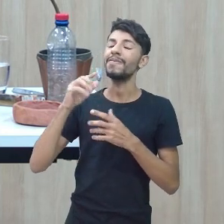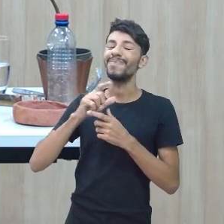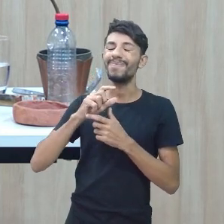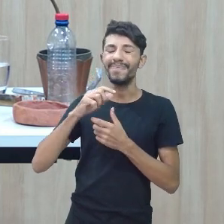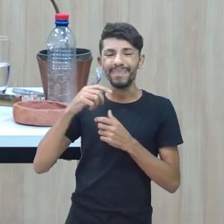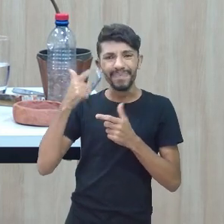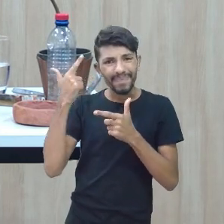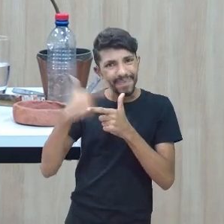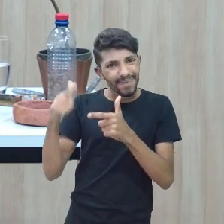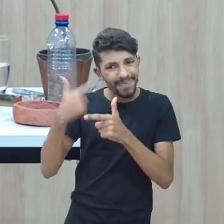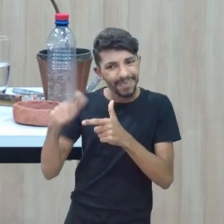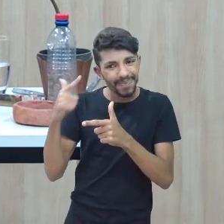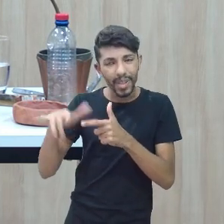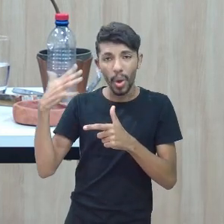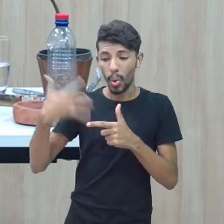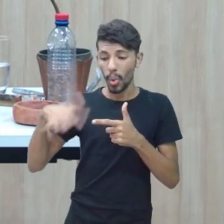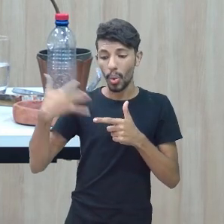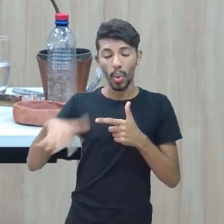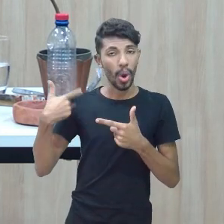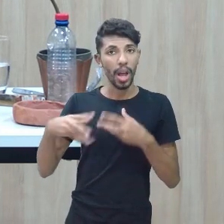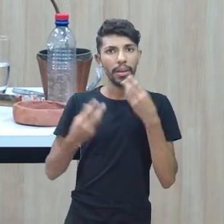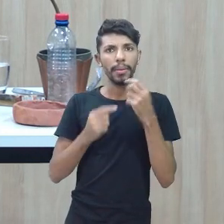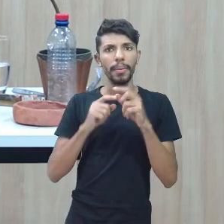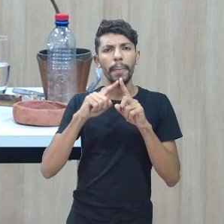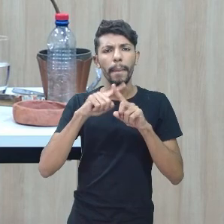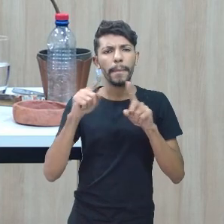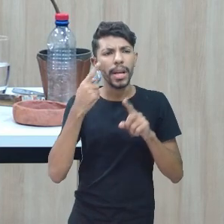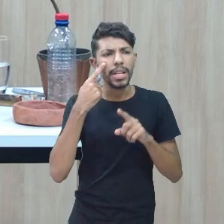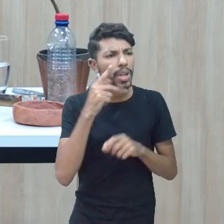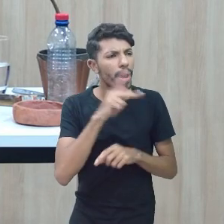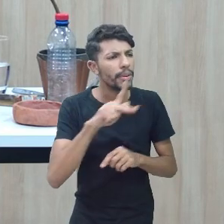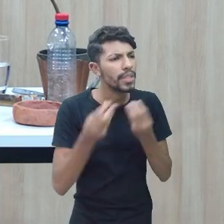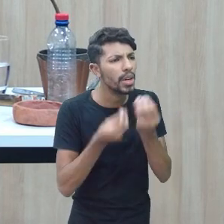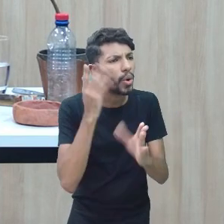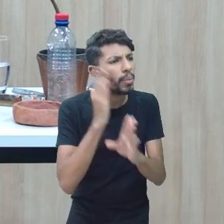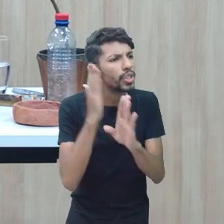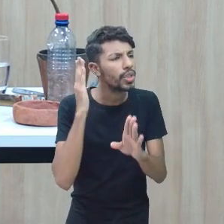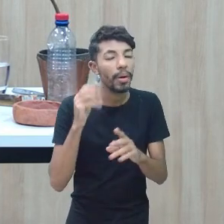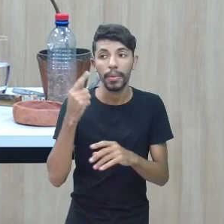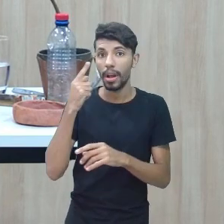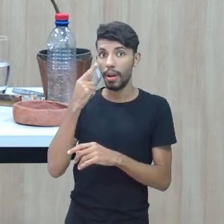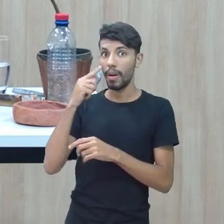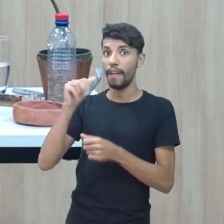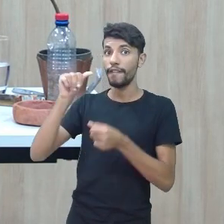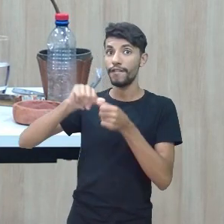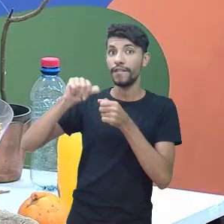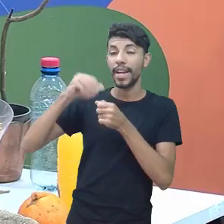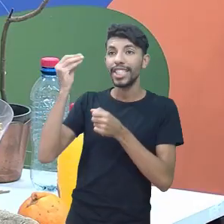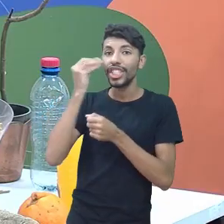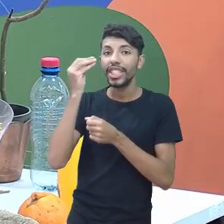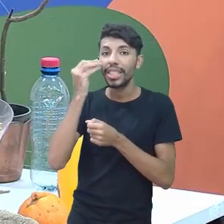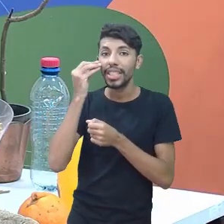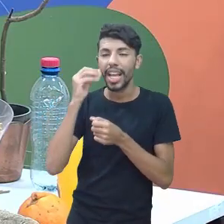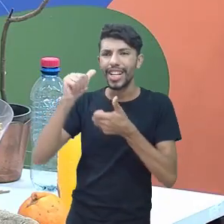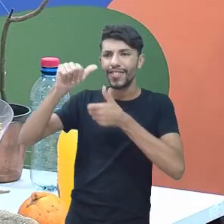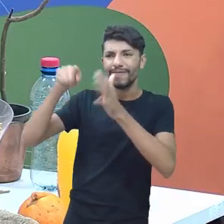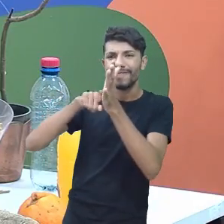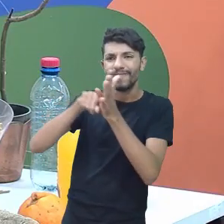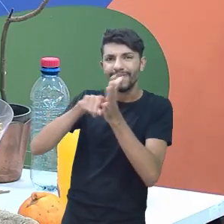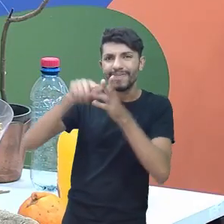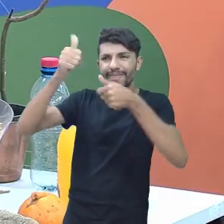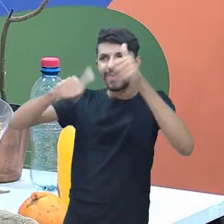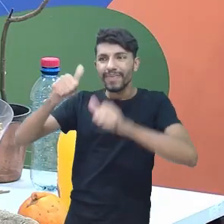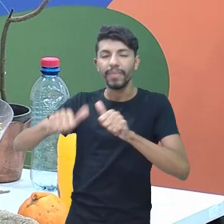problema. Professor, e como é que sabe? São feitos testes, gente. São feitas muitas análises. São colhidos